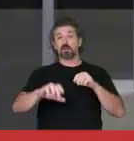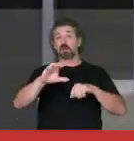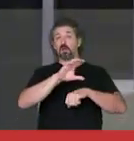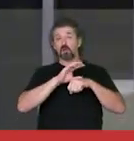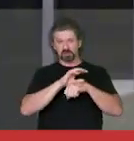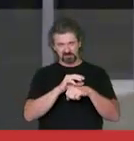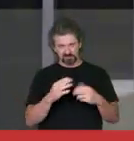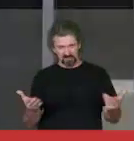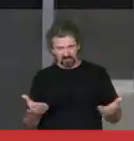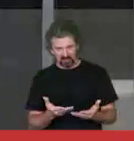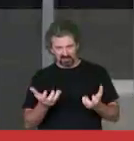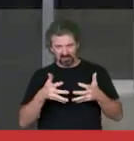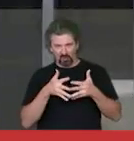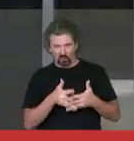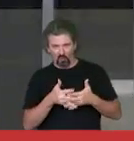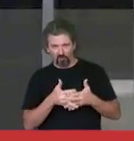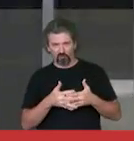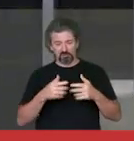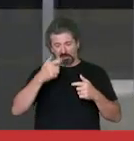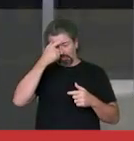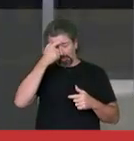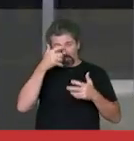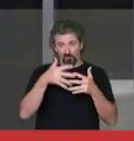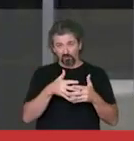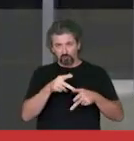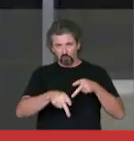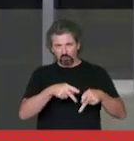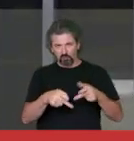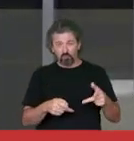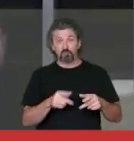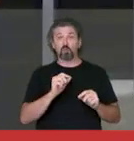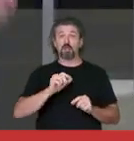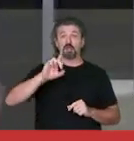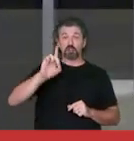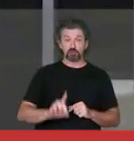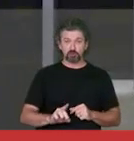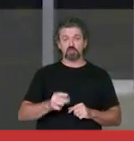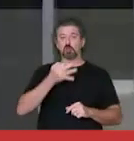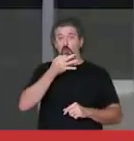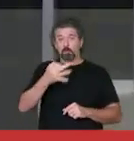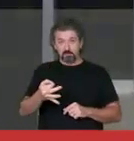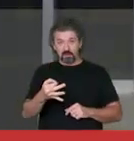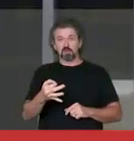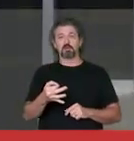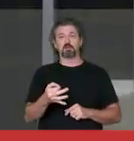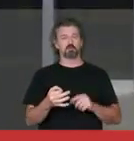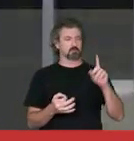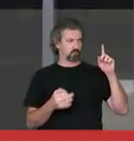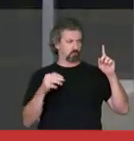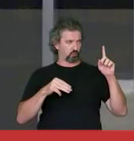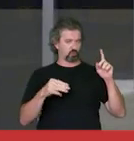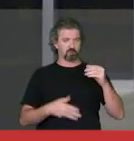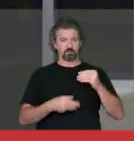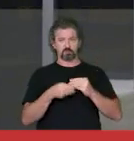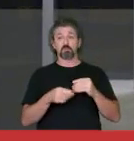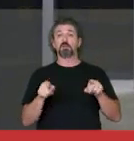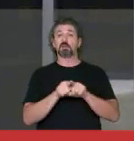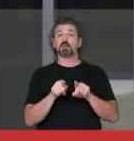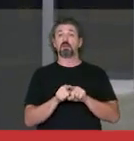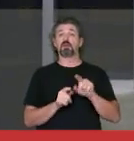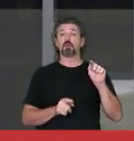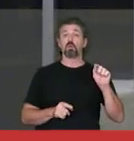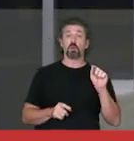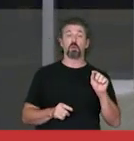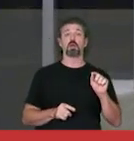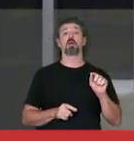querem confundir o povo brasileiro daquilo que é direito de manifestação, peço mais um minuto, e aquilo que, ao invés